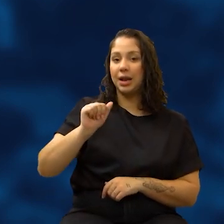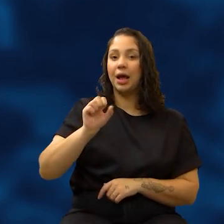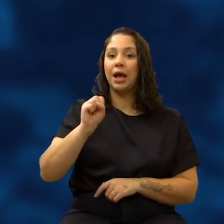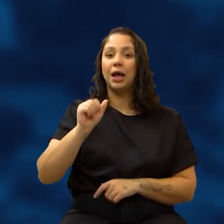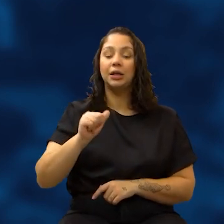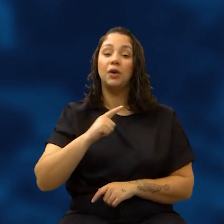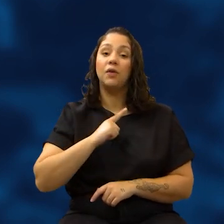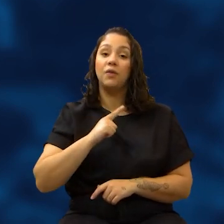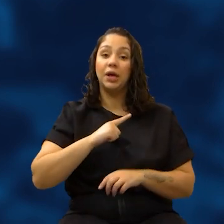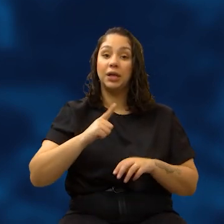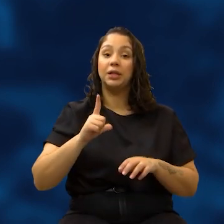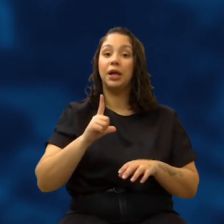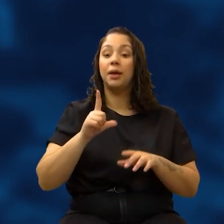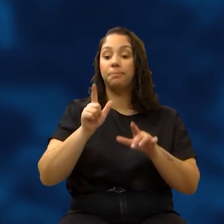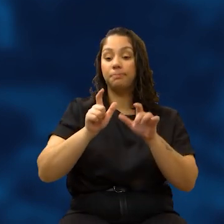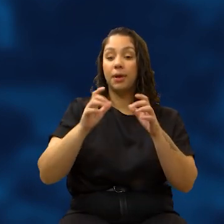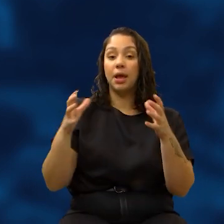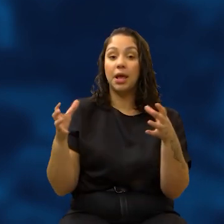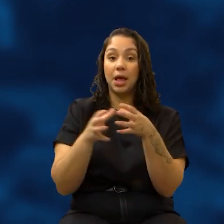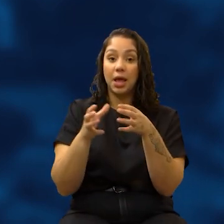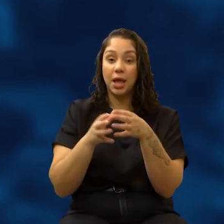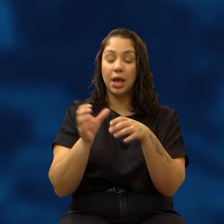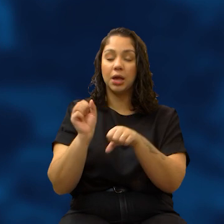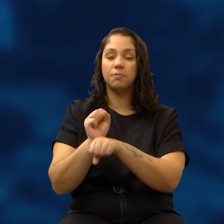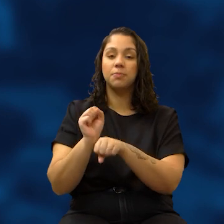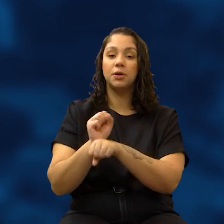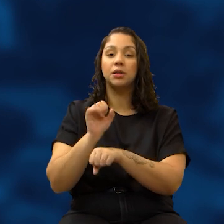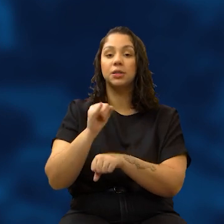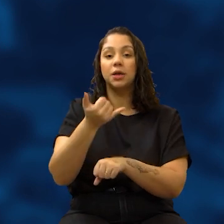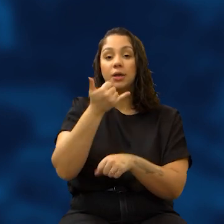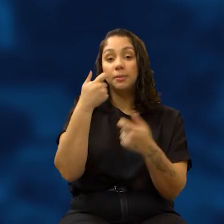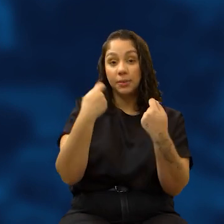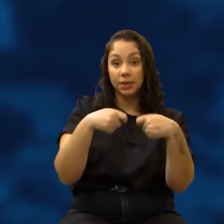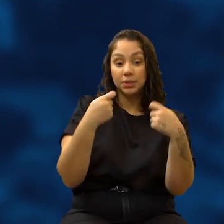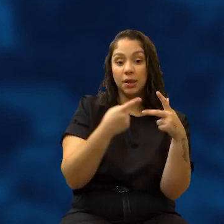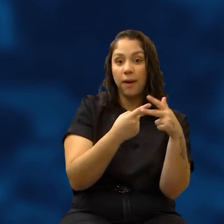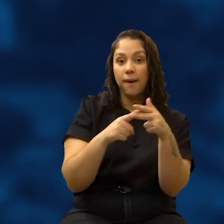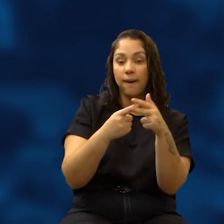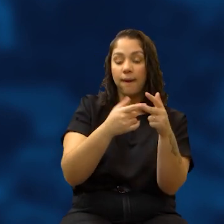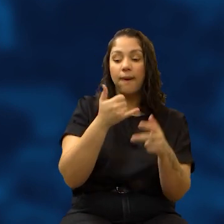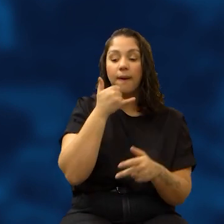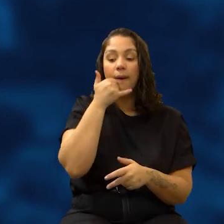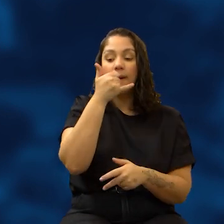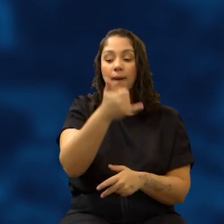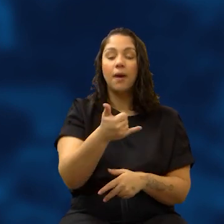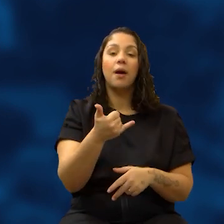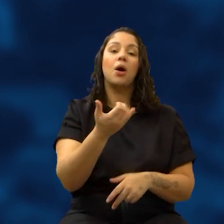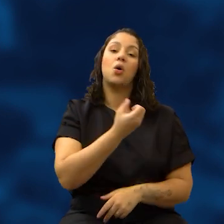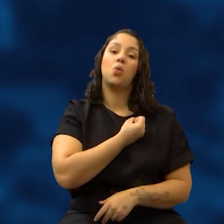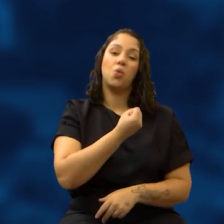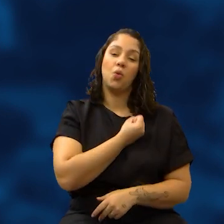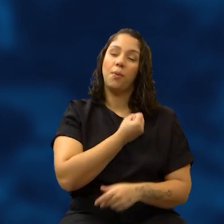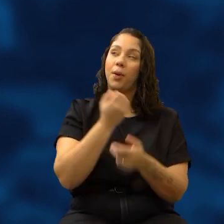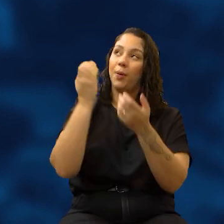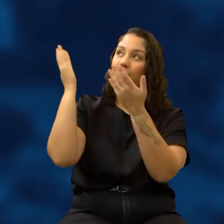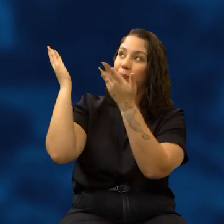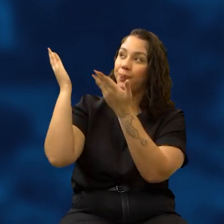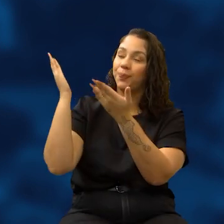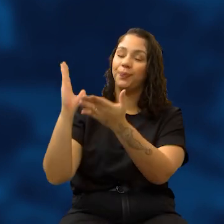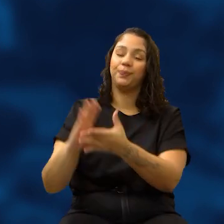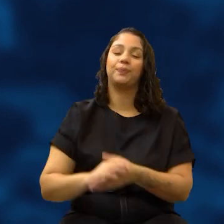equipe de plantão para execução de reparos emergenciais através dos telefones 3735-5000 e